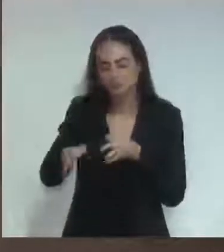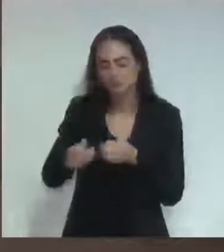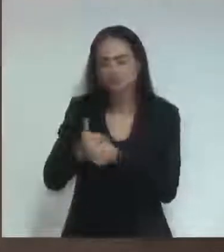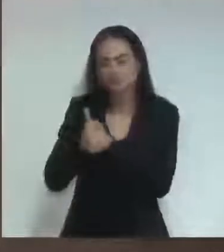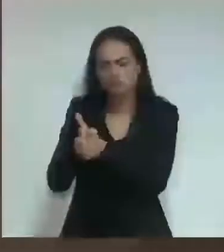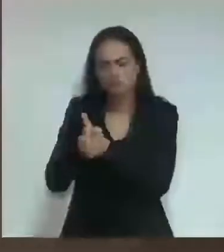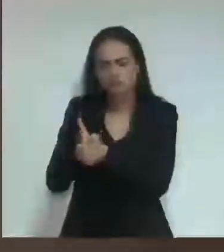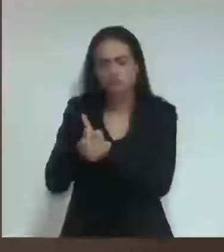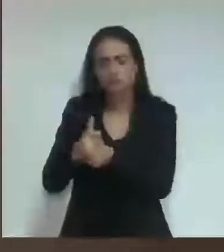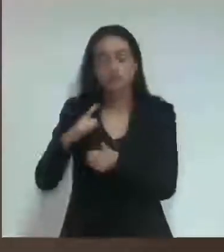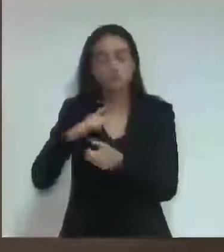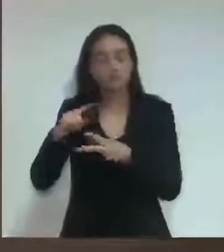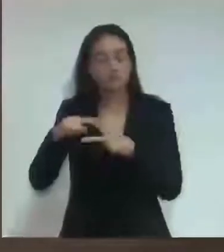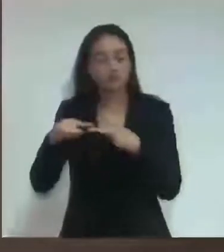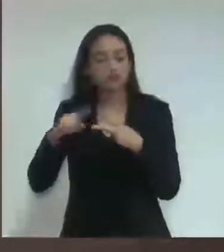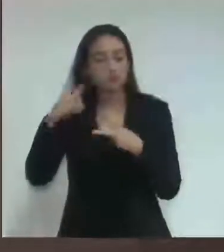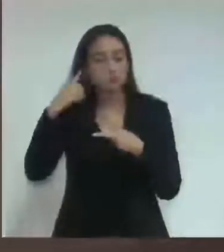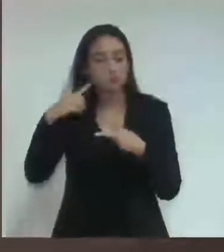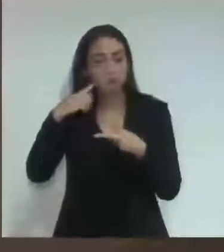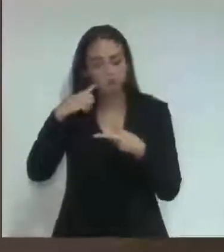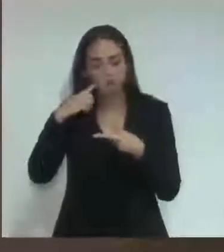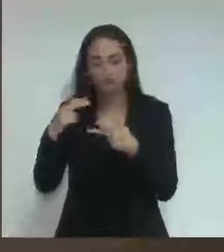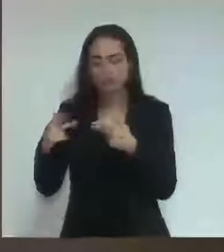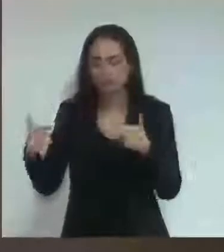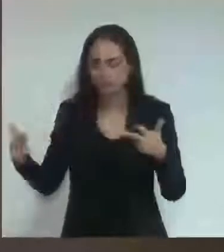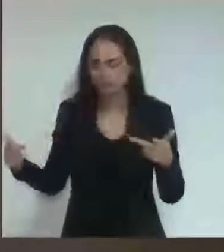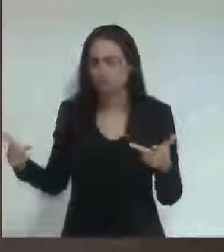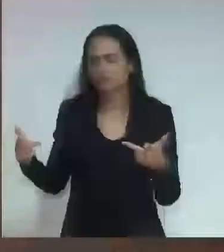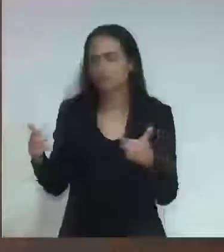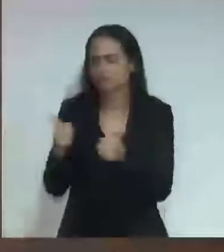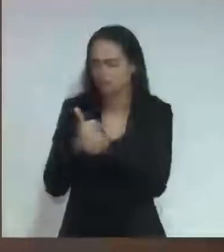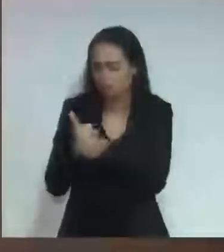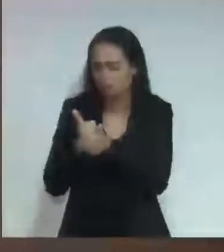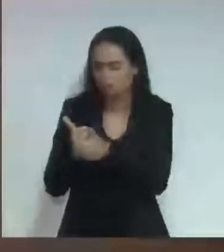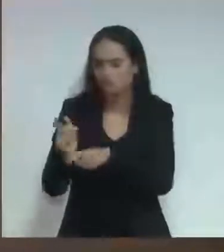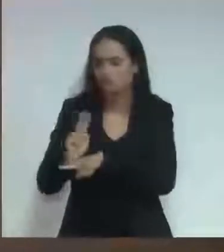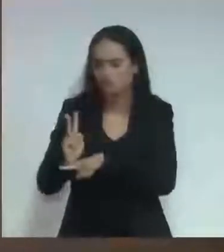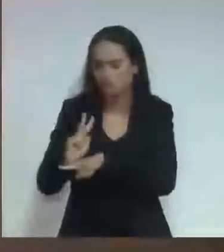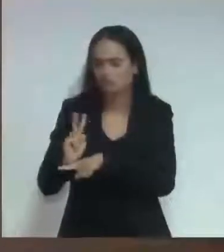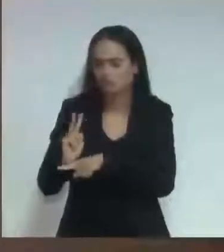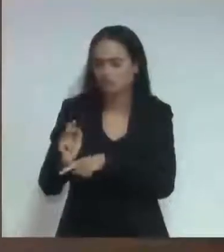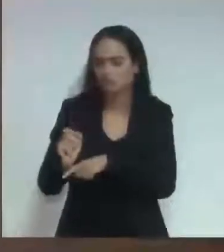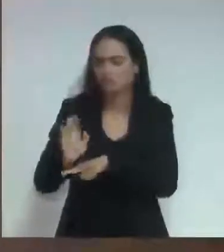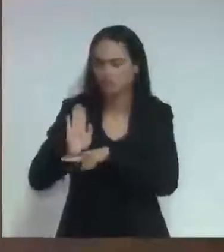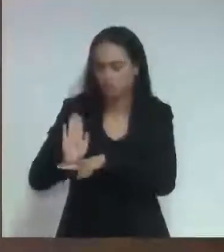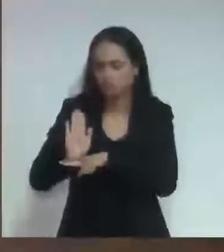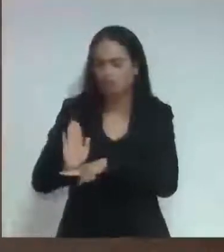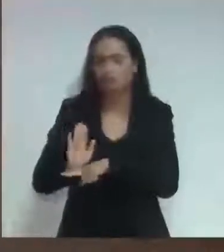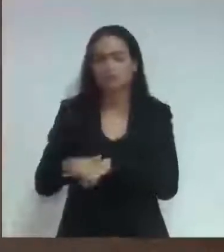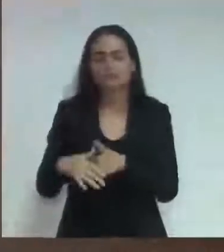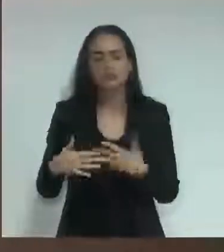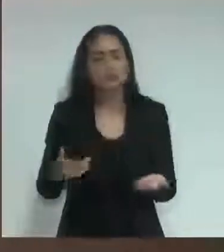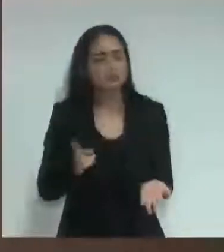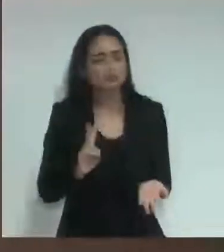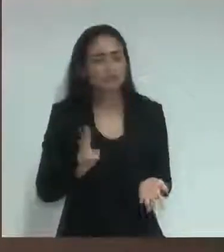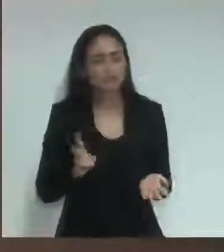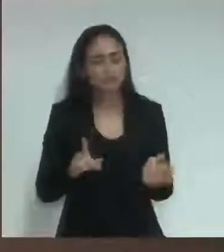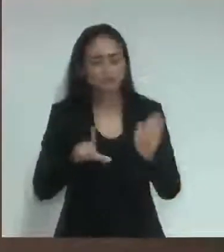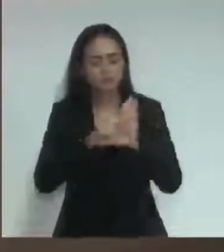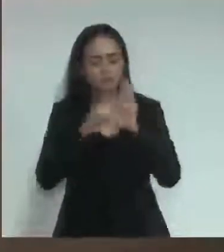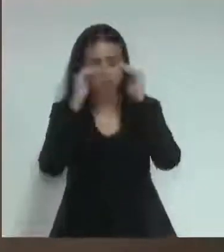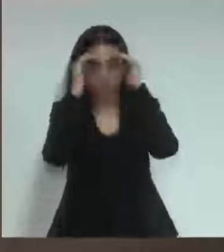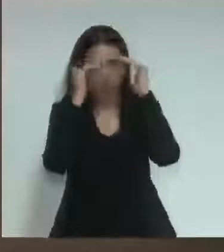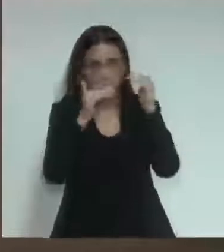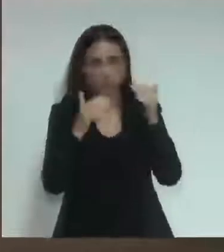advogadas, inclusive, no local, lá acompanhando os trabalhos todos. Então, sempre foi tudo feito rigorosamente de acordo, tanto que você não vê